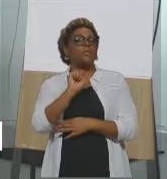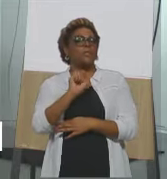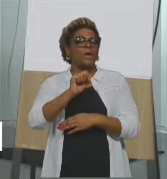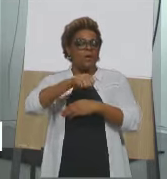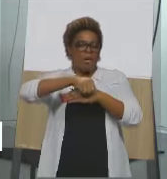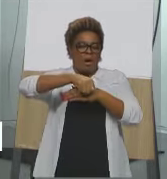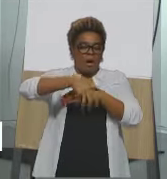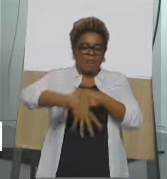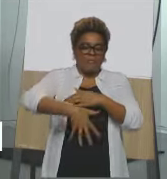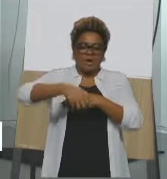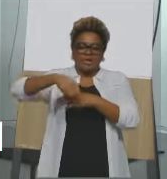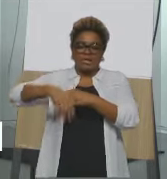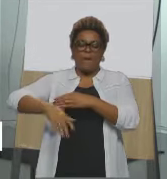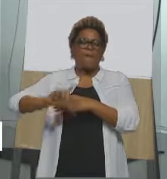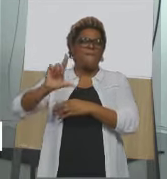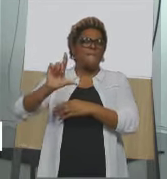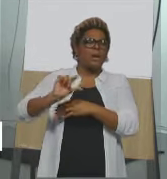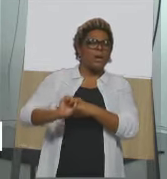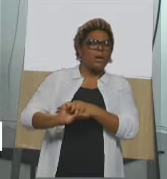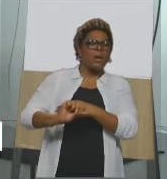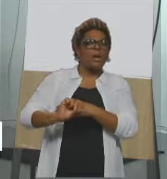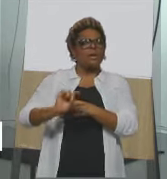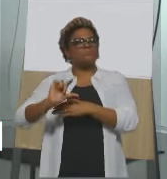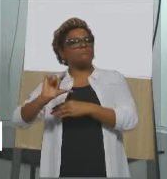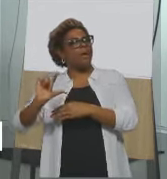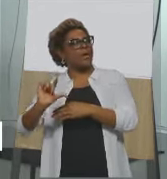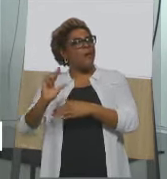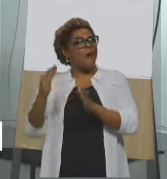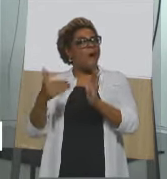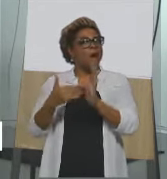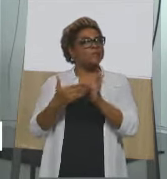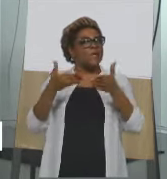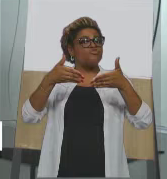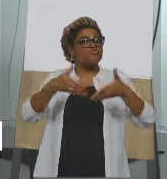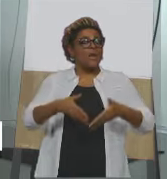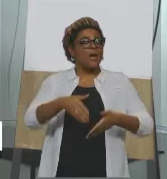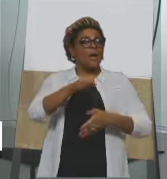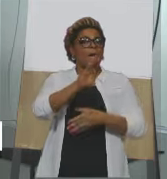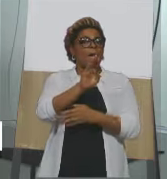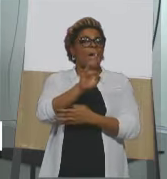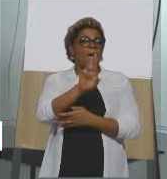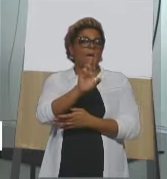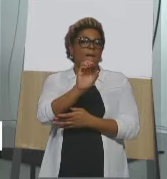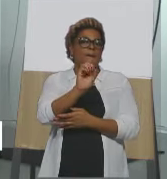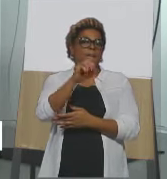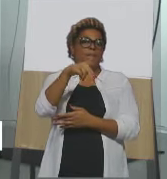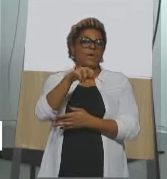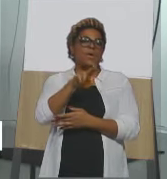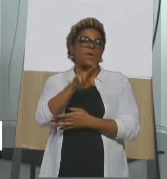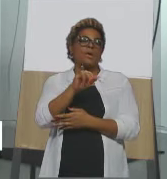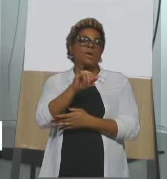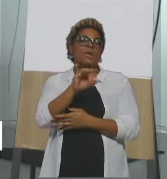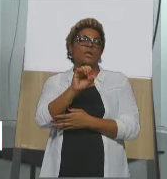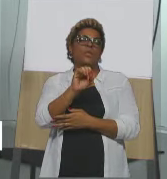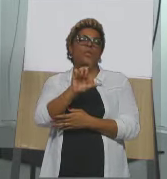ramificando em diâmetros menores até chegar nos bronquíolos, até chegar nos capilares, que são estruturas muito fininhas.